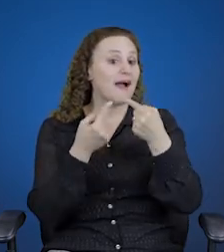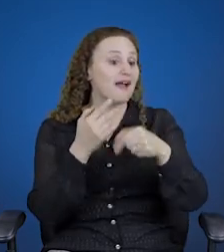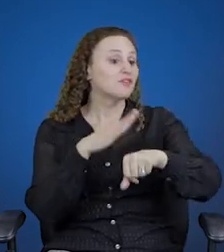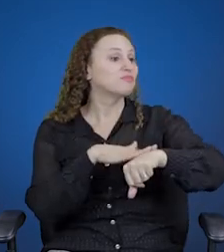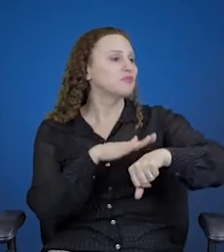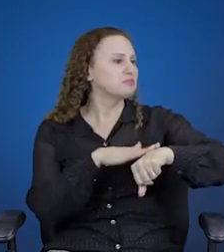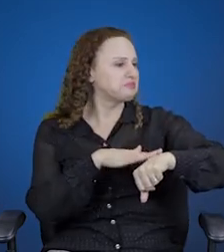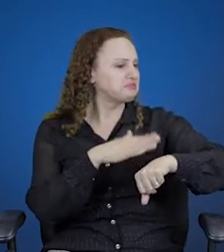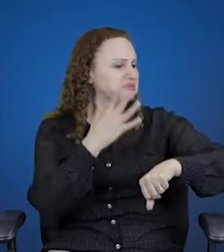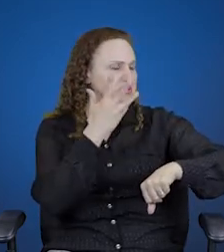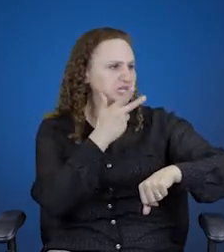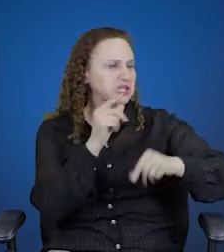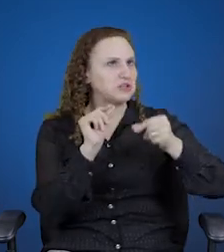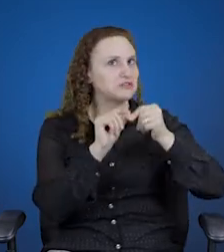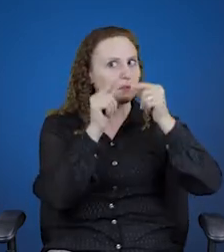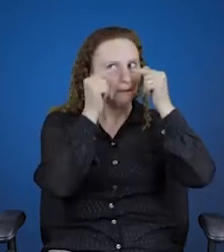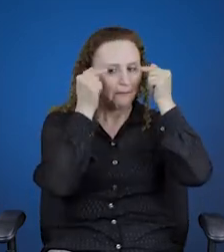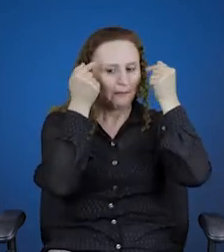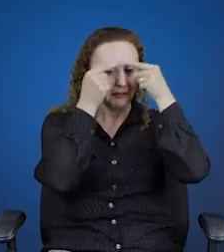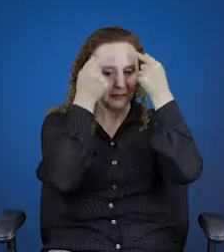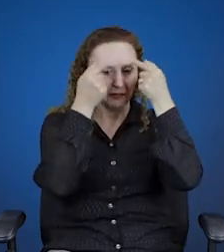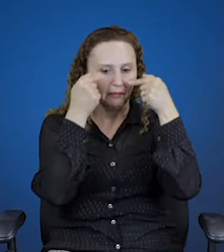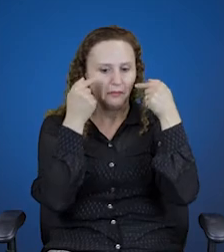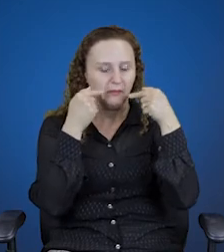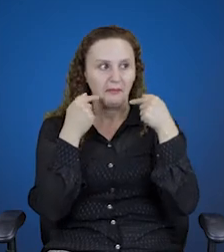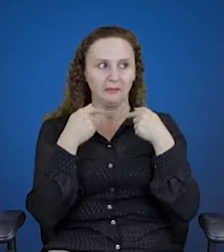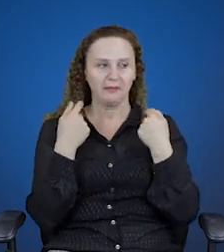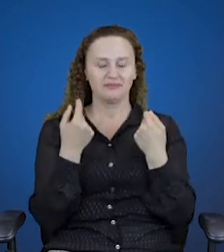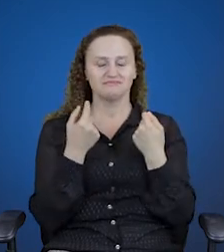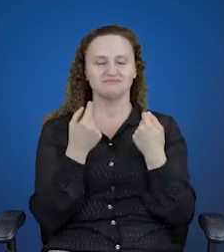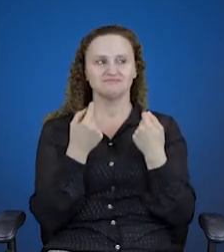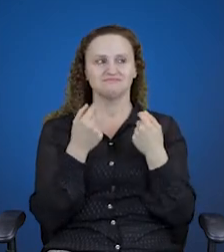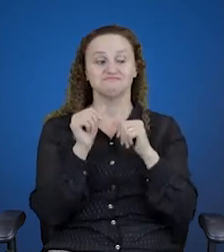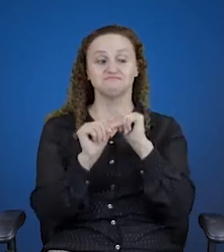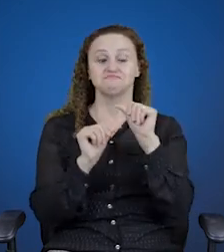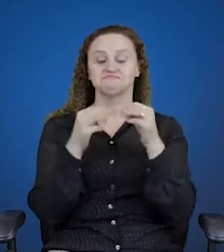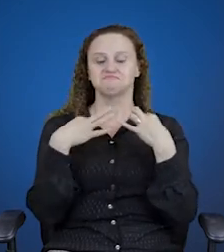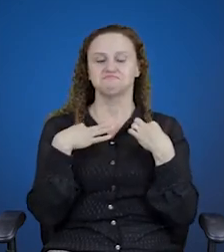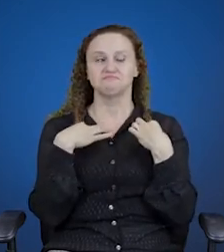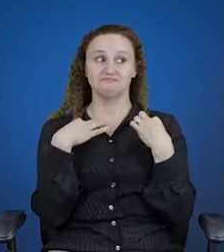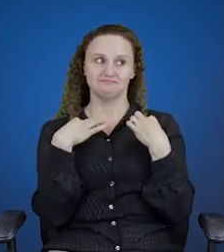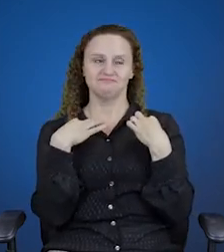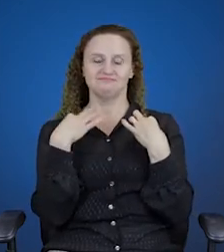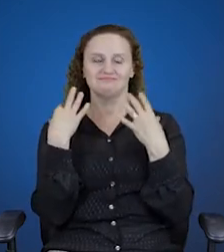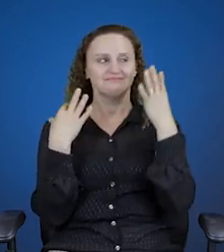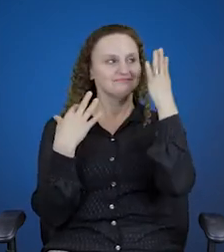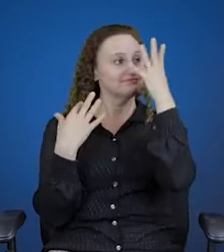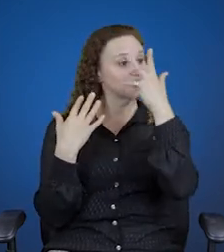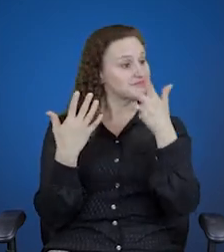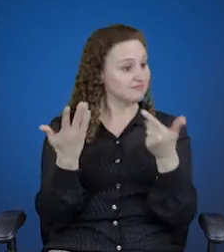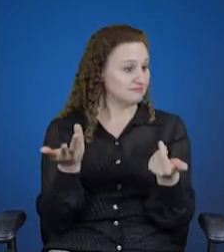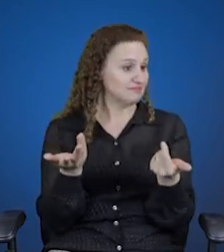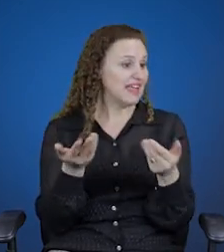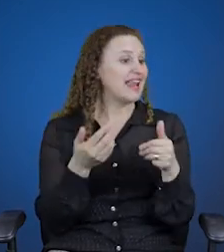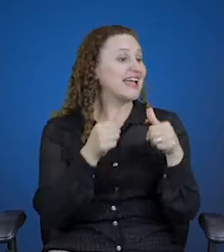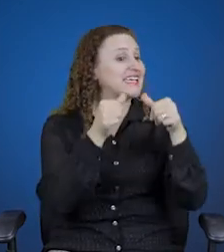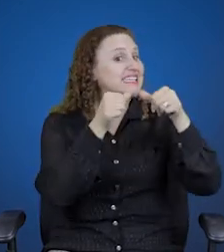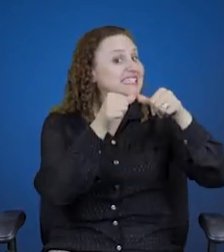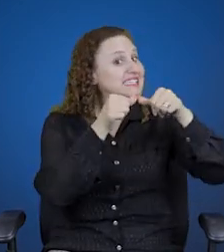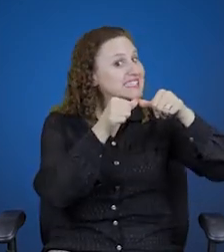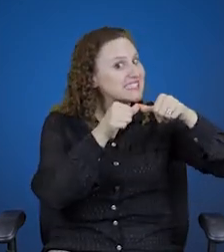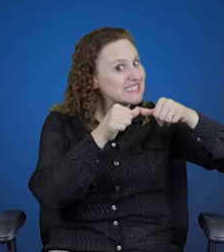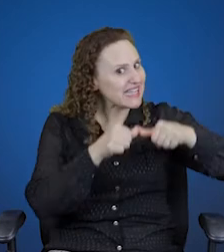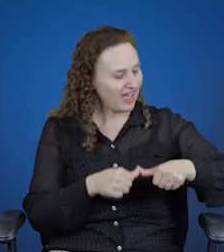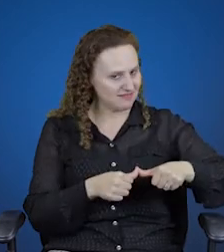bonita naquele momento talvez tenha feito um maquiagem para ti o cabelo trocou roupa ela está bonita ela não é